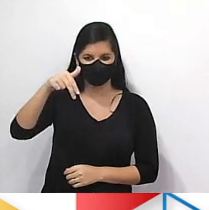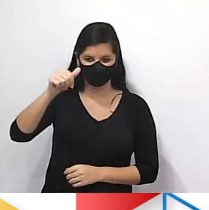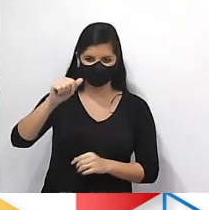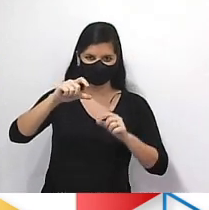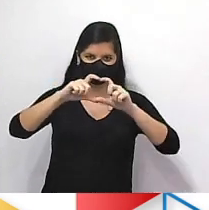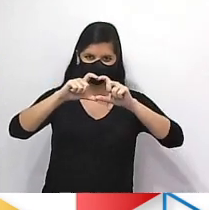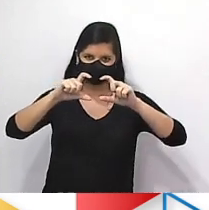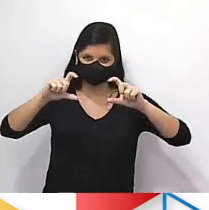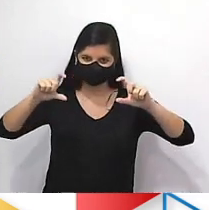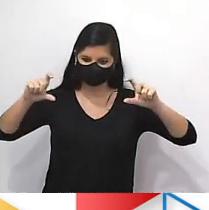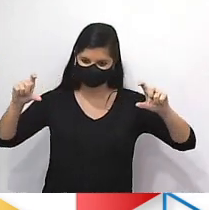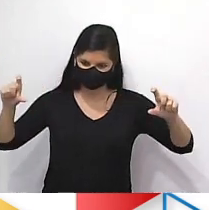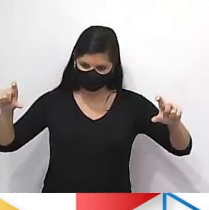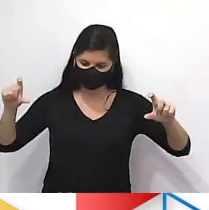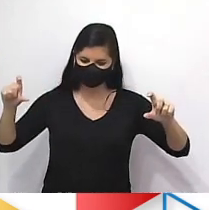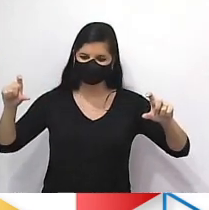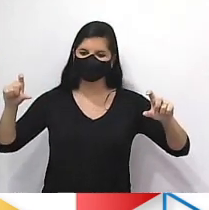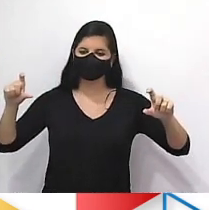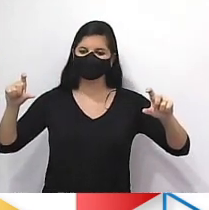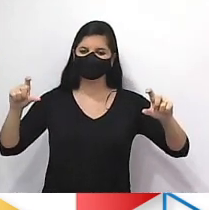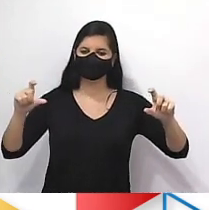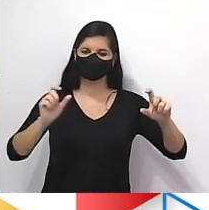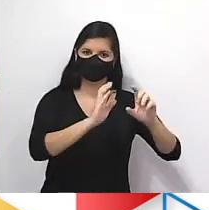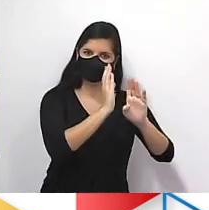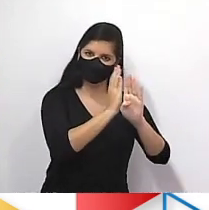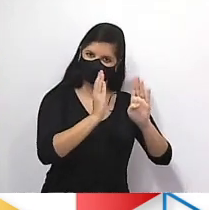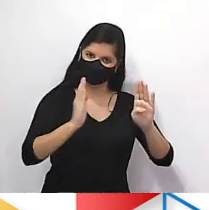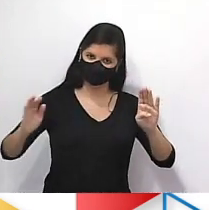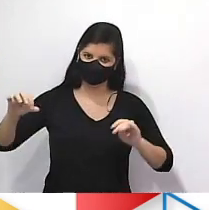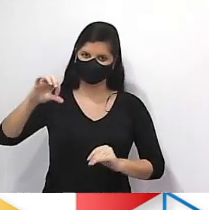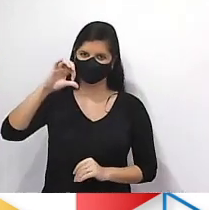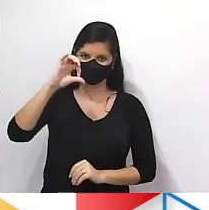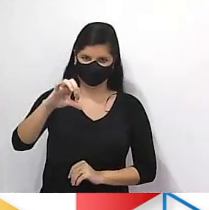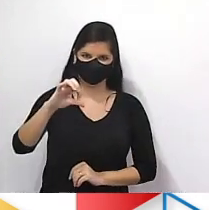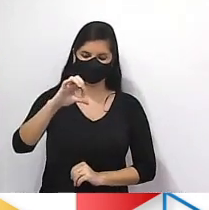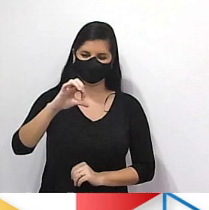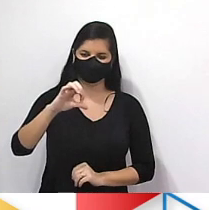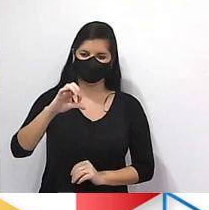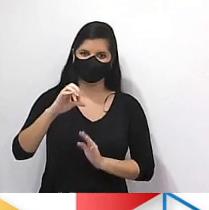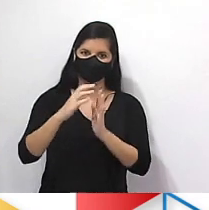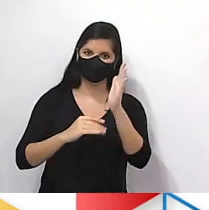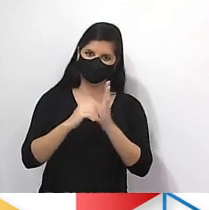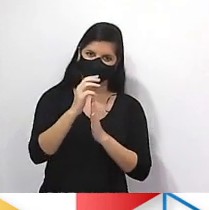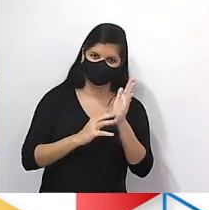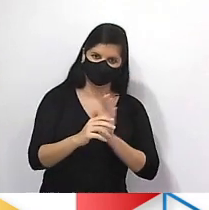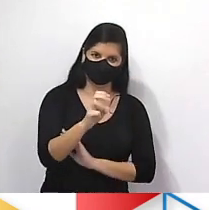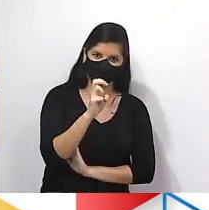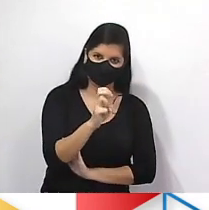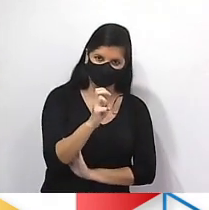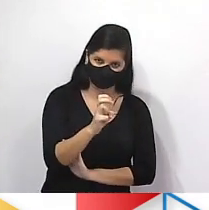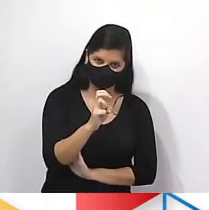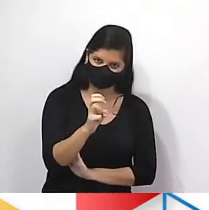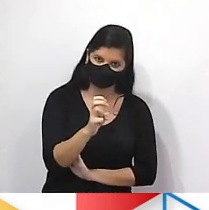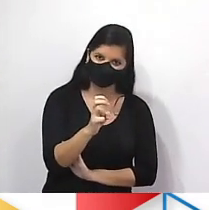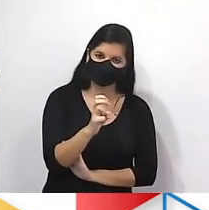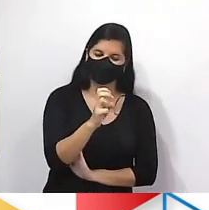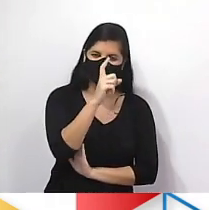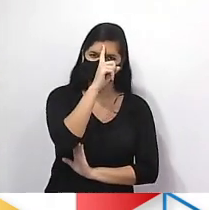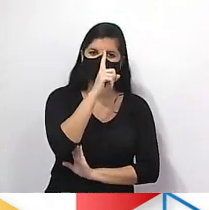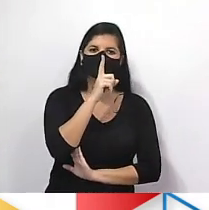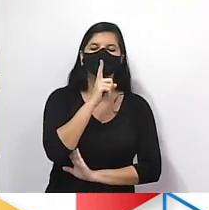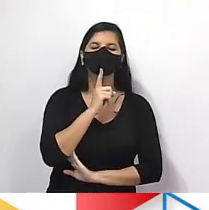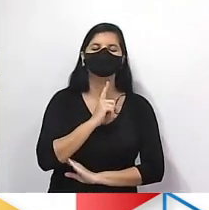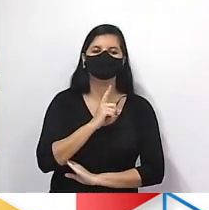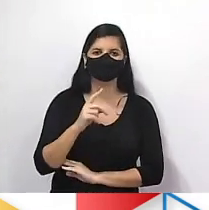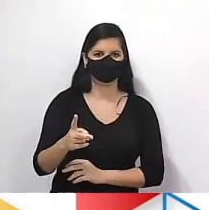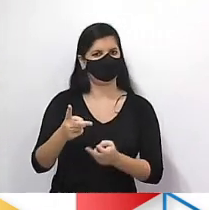retangular numa cartolina, como estão vendo aí, em 9 partes iguais. Tranquilo? Pintou 5 dessas partes de amarelo, como